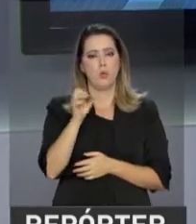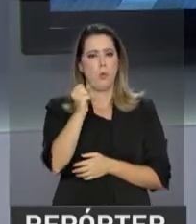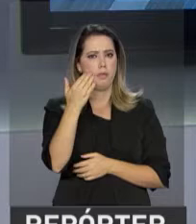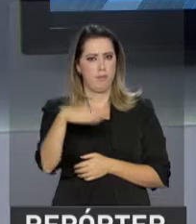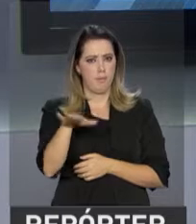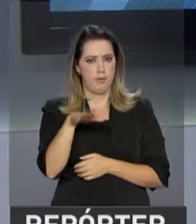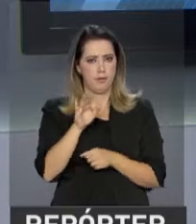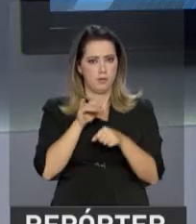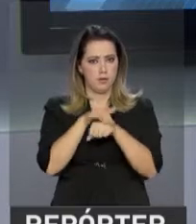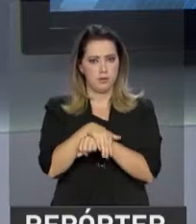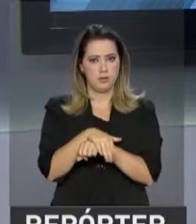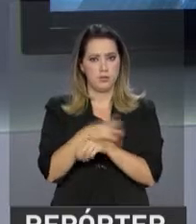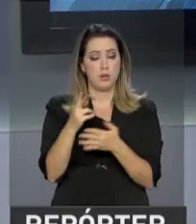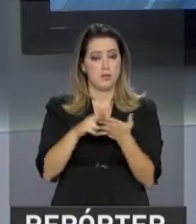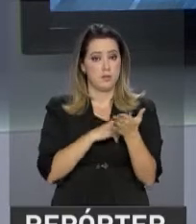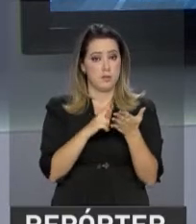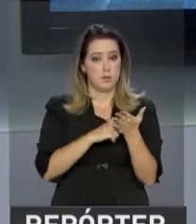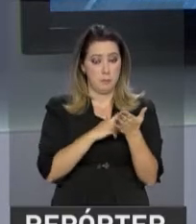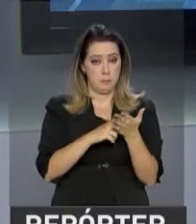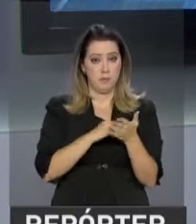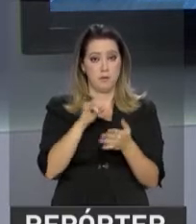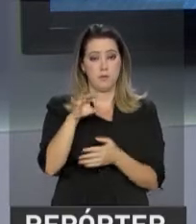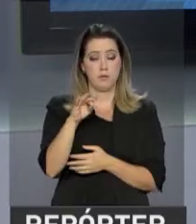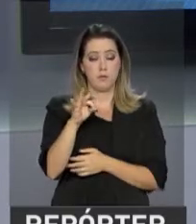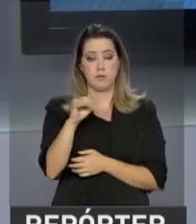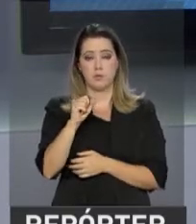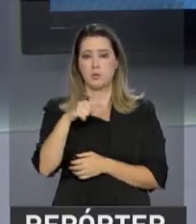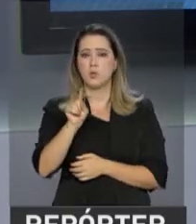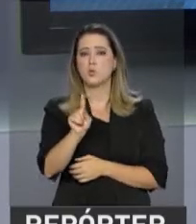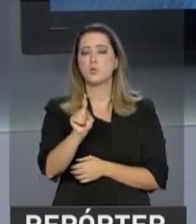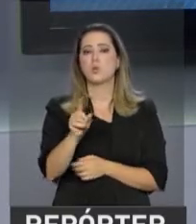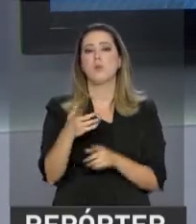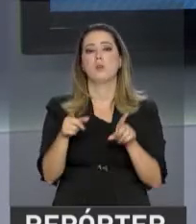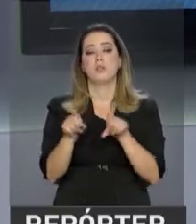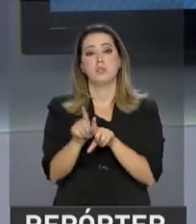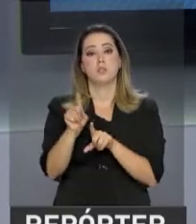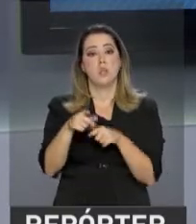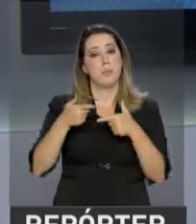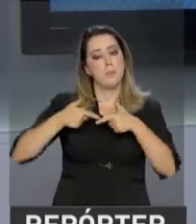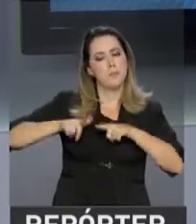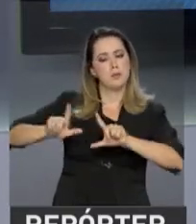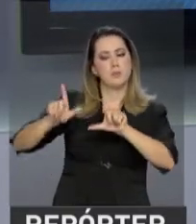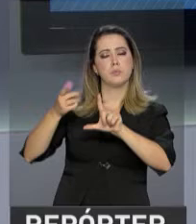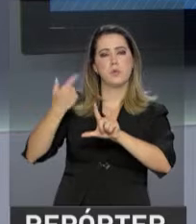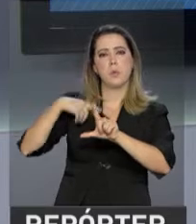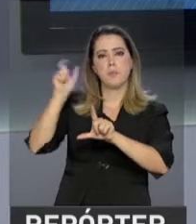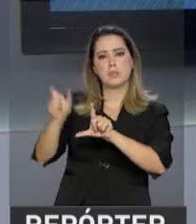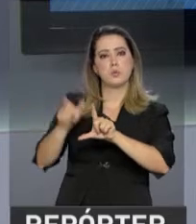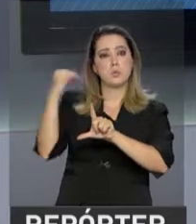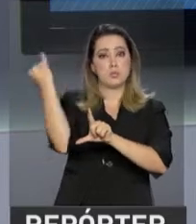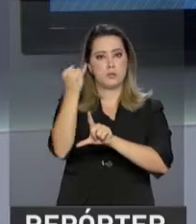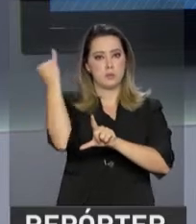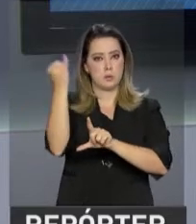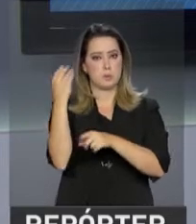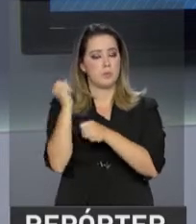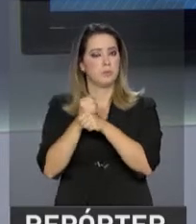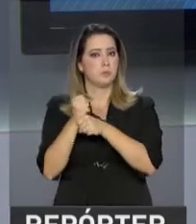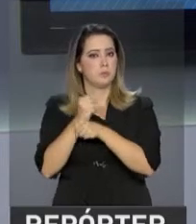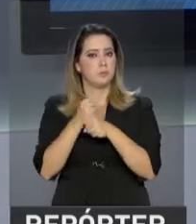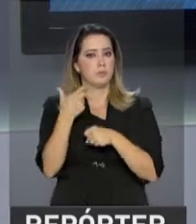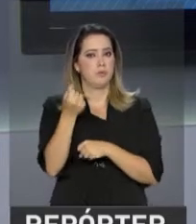8 e meia da noite as revistas isto é isto é dinheiro premiam personalidades que se destacaram em diversas áreas no ano de